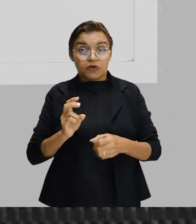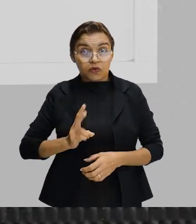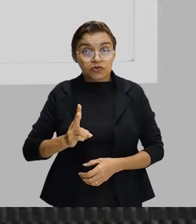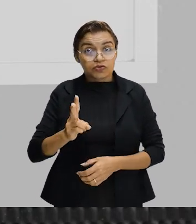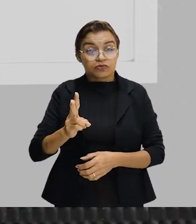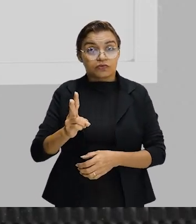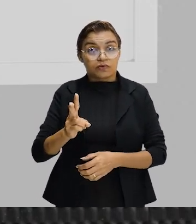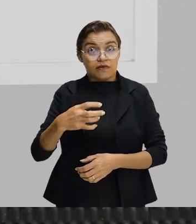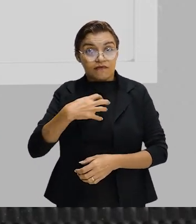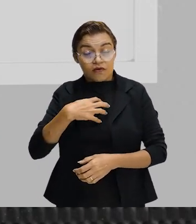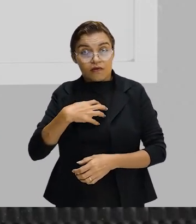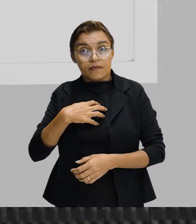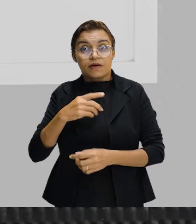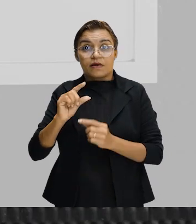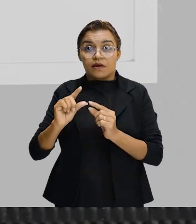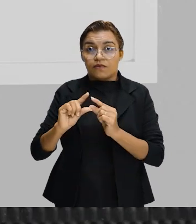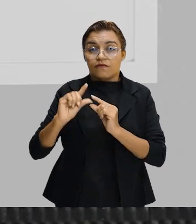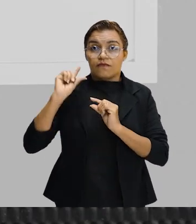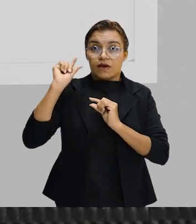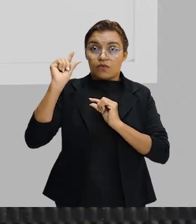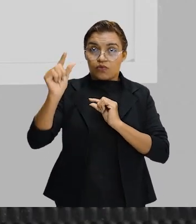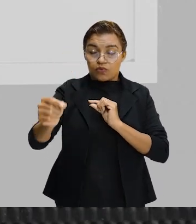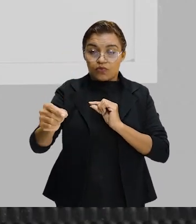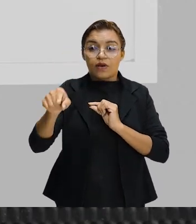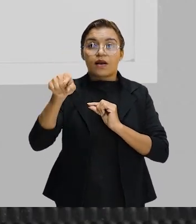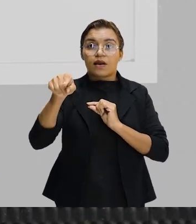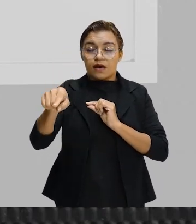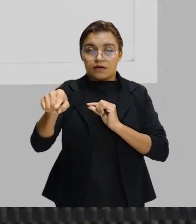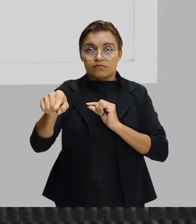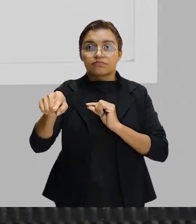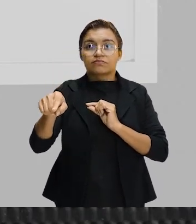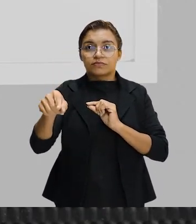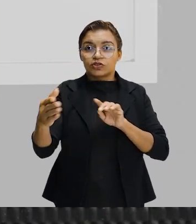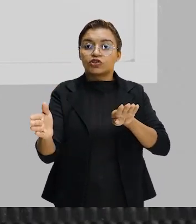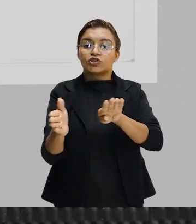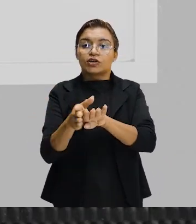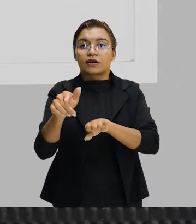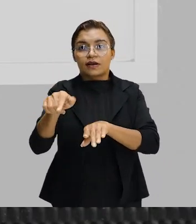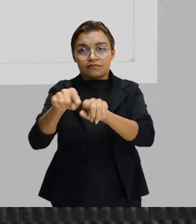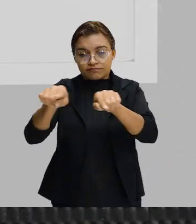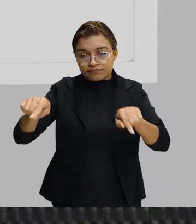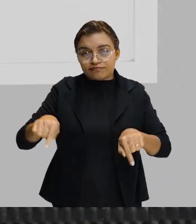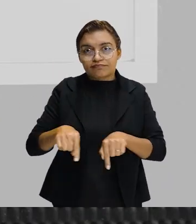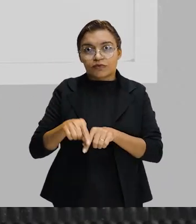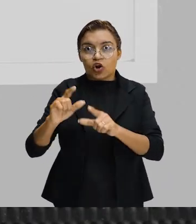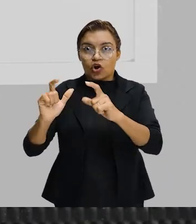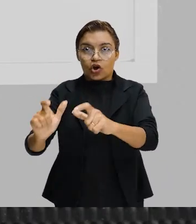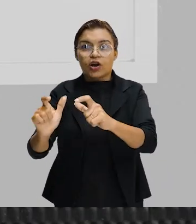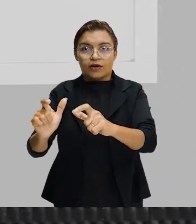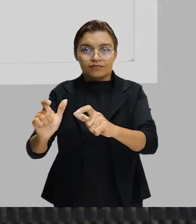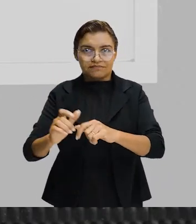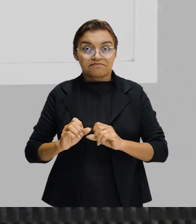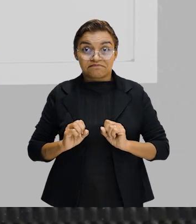Então, da forma em que ele sai da minha mão, é a forma em que ele vai chegar lá no fundo da sala. Tá